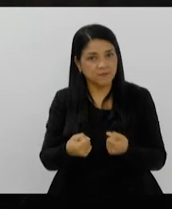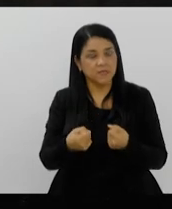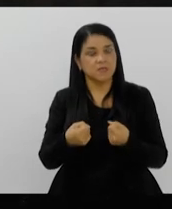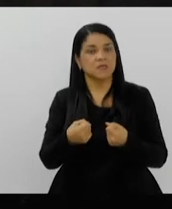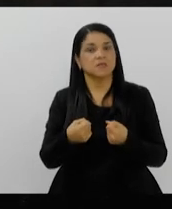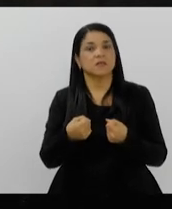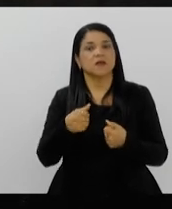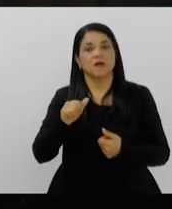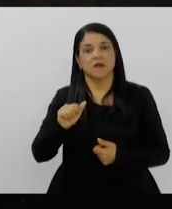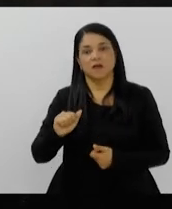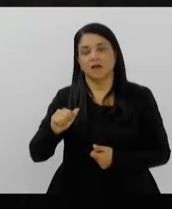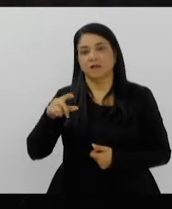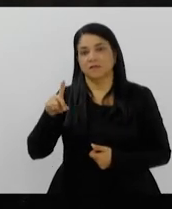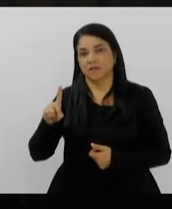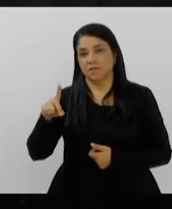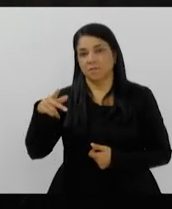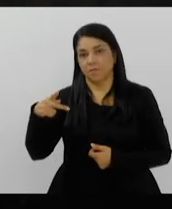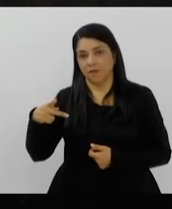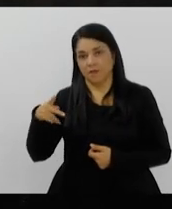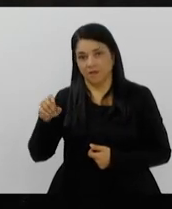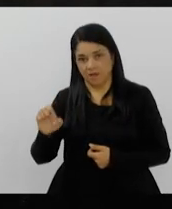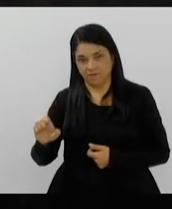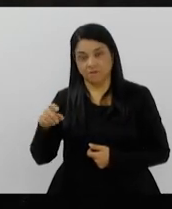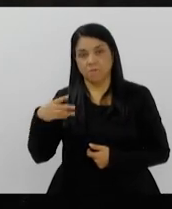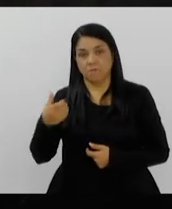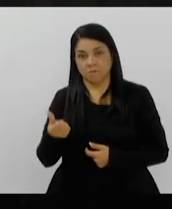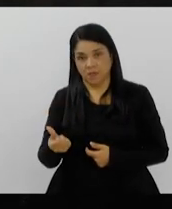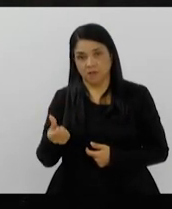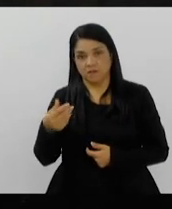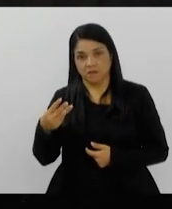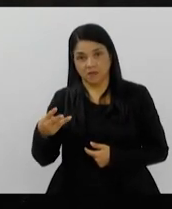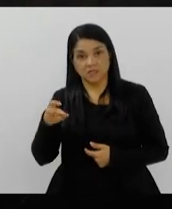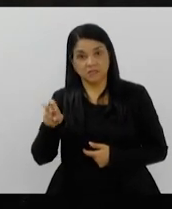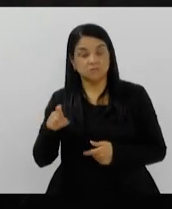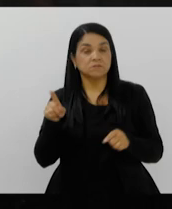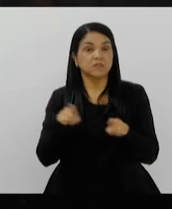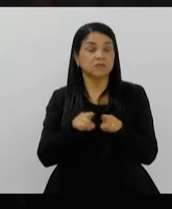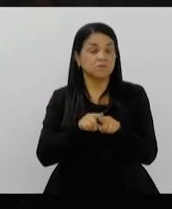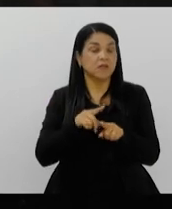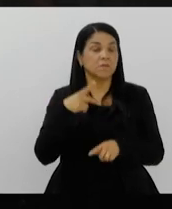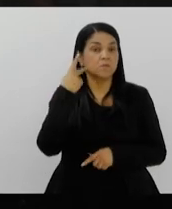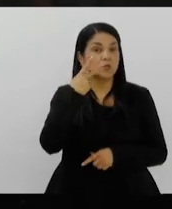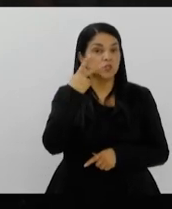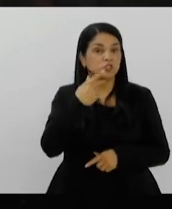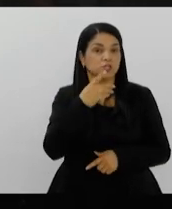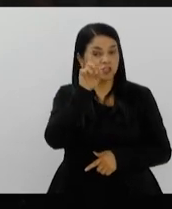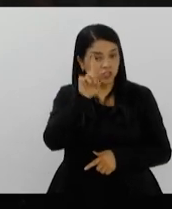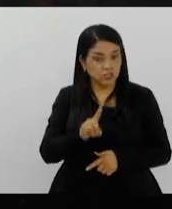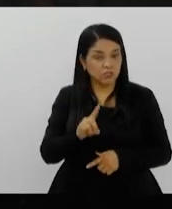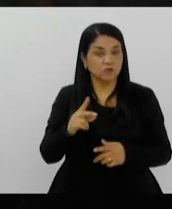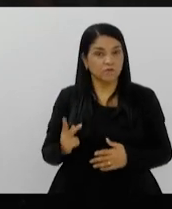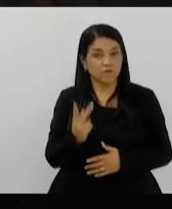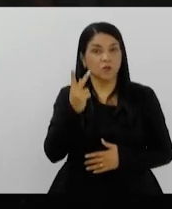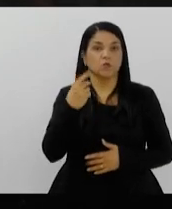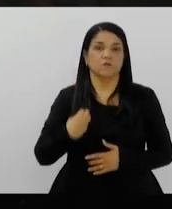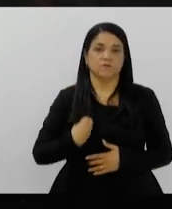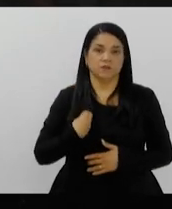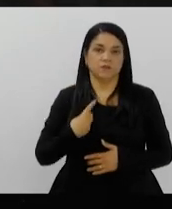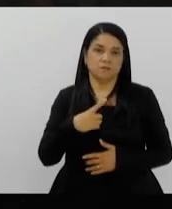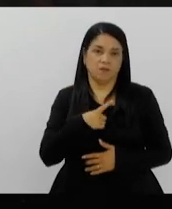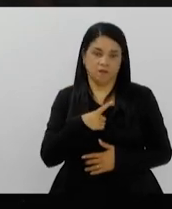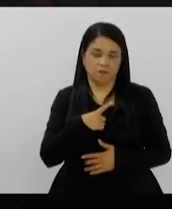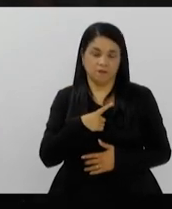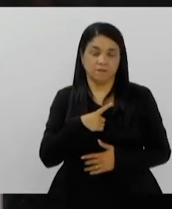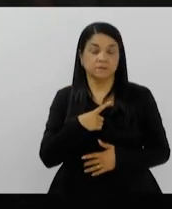da DPF 635, mas, sobretudo, defender uma política de direitos que valorize a vida. É isso que todos